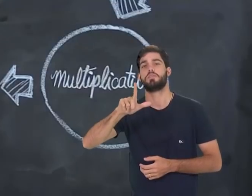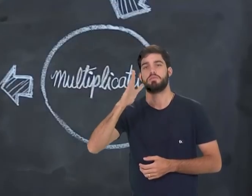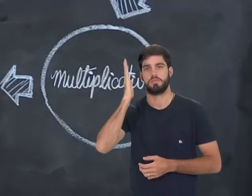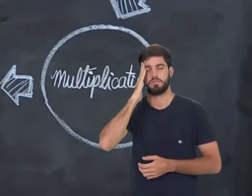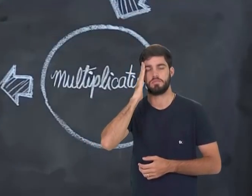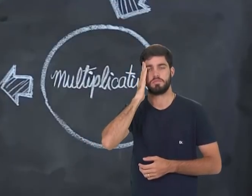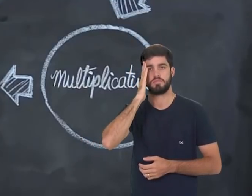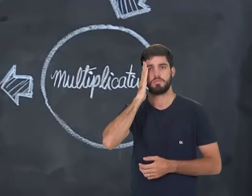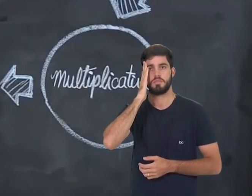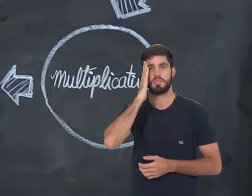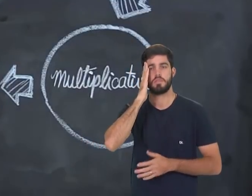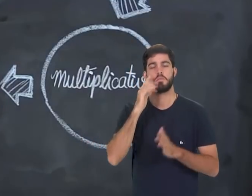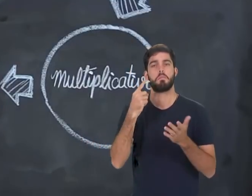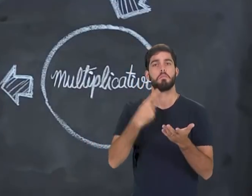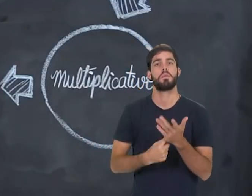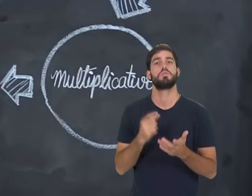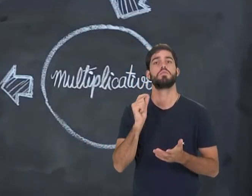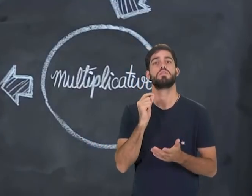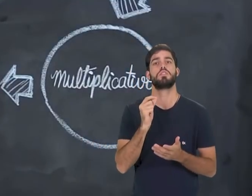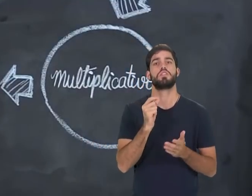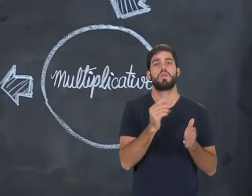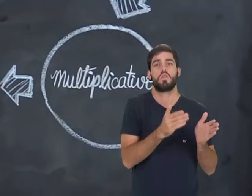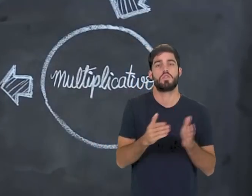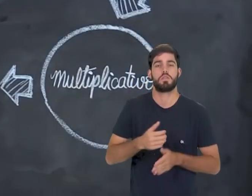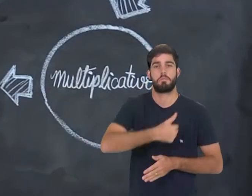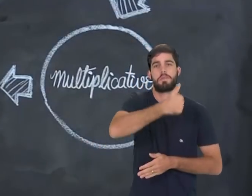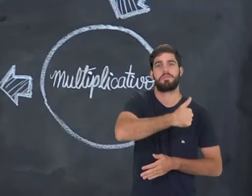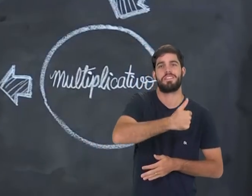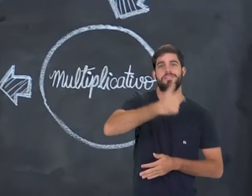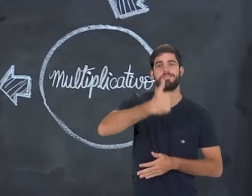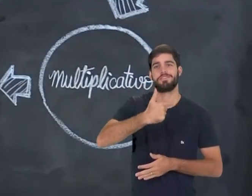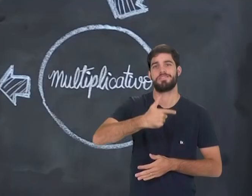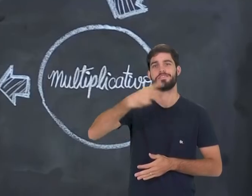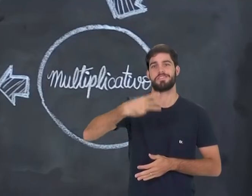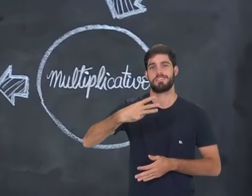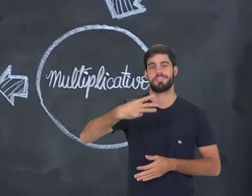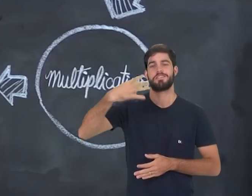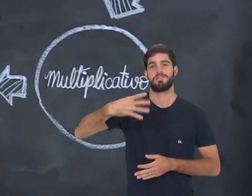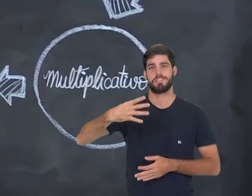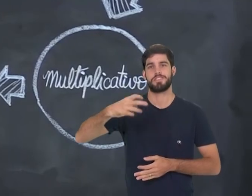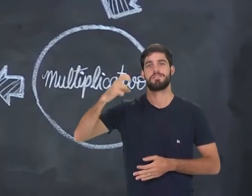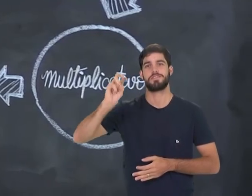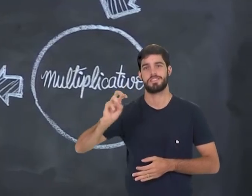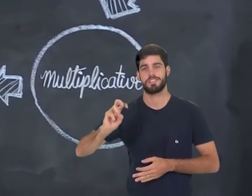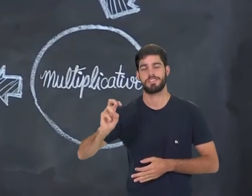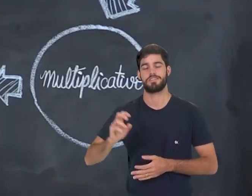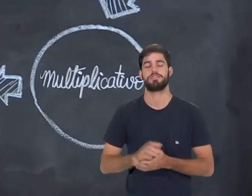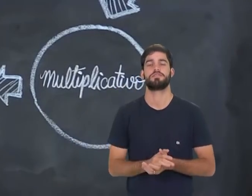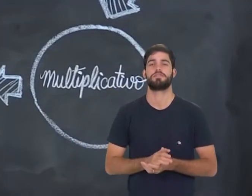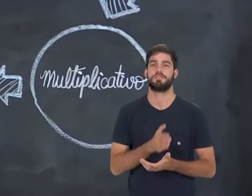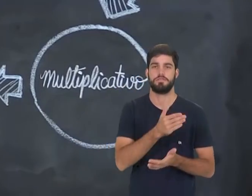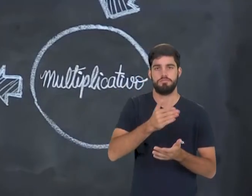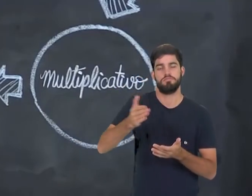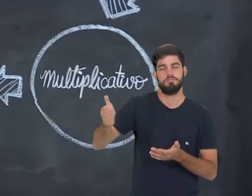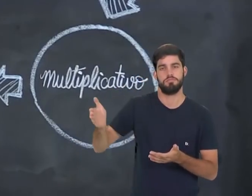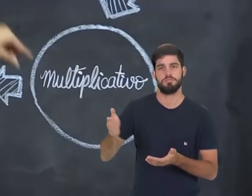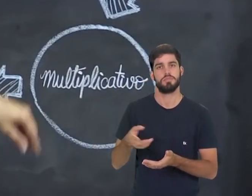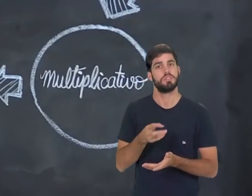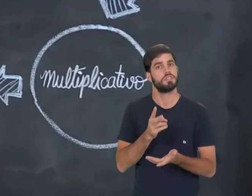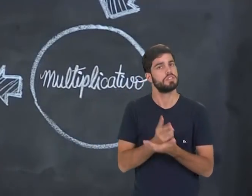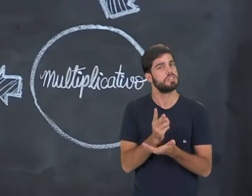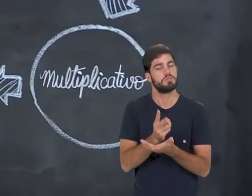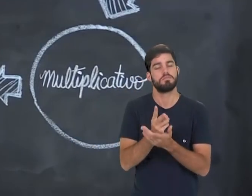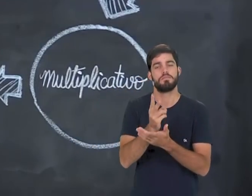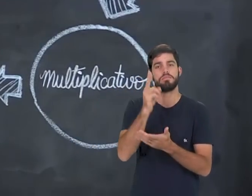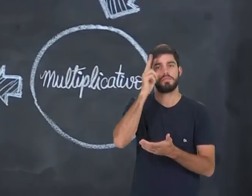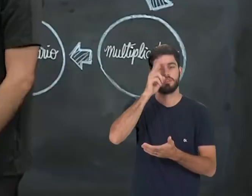ordinais marcam uma ordem. Primeiro, segundo, terceiro, quarto. Lembra da fila, lembra da ordem, lembra dessa organização, que você vai lembrar